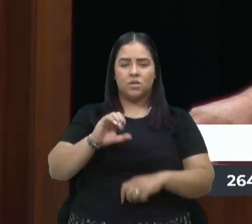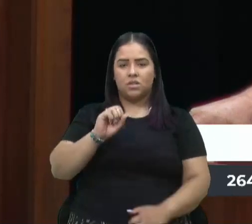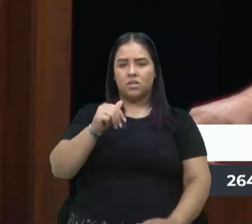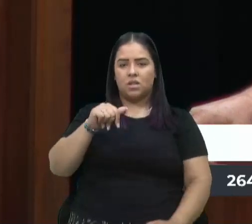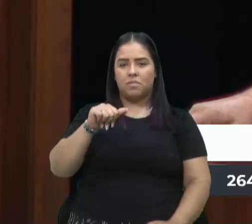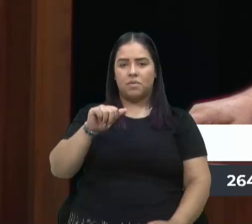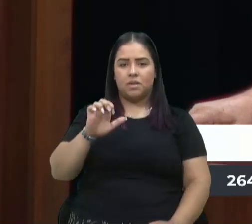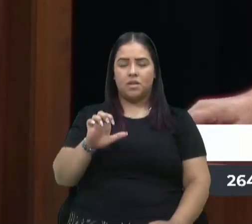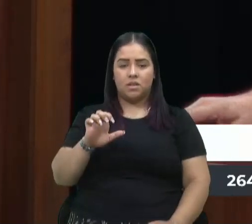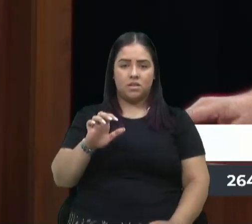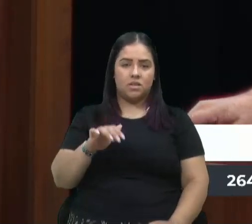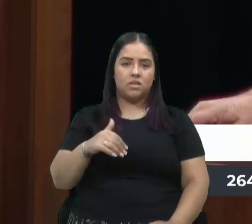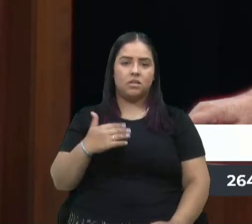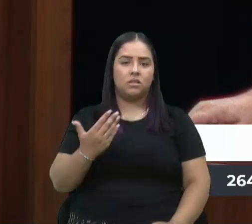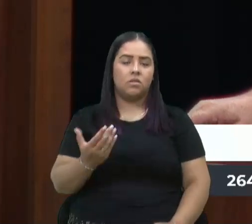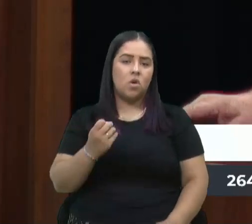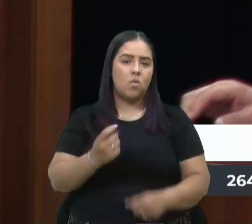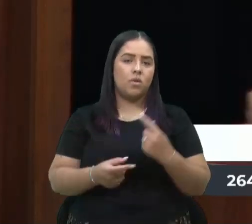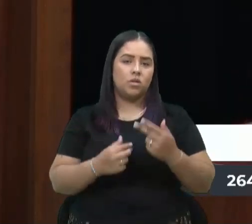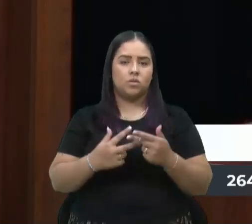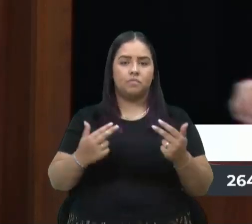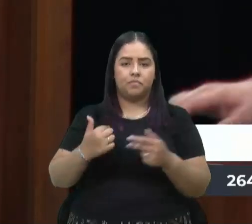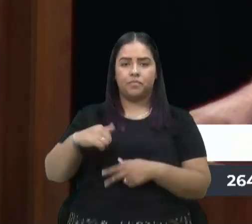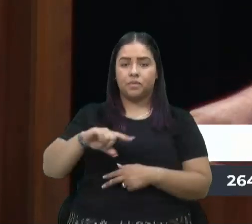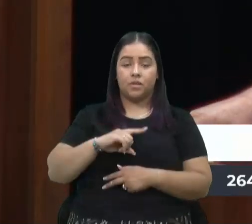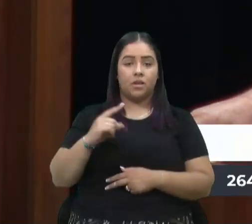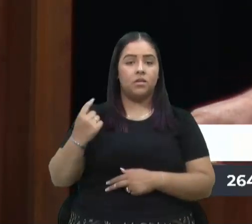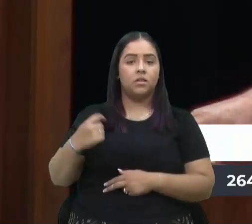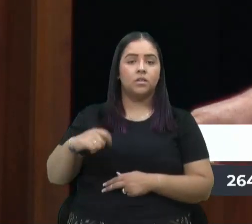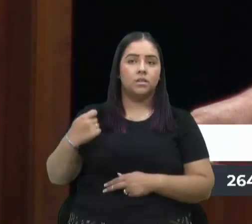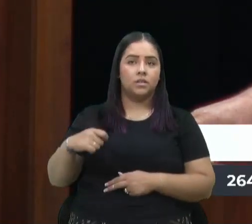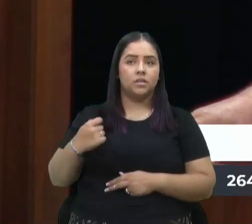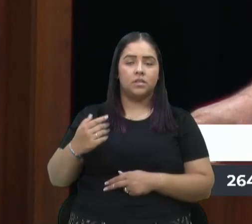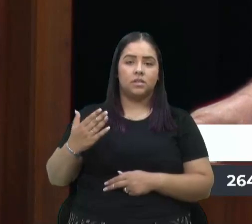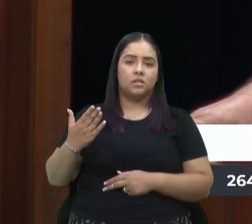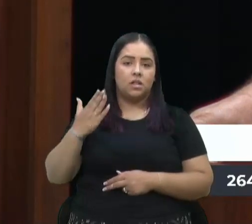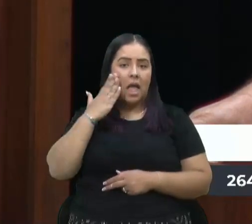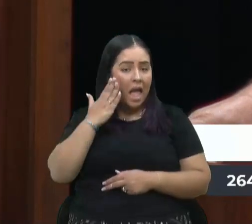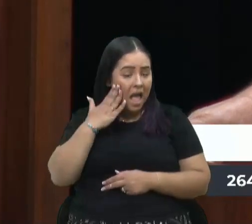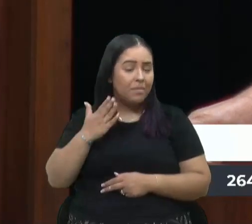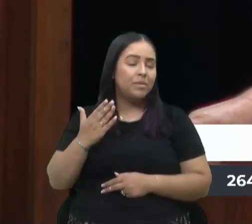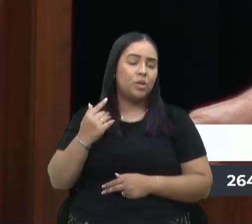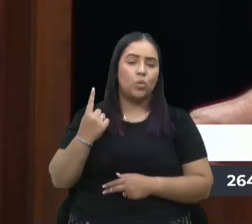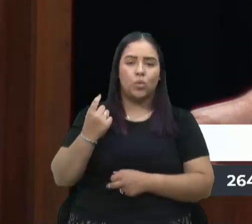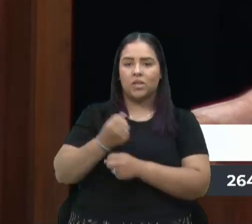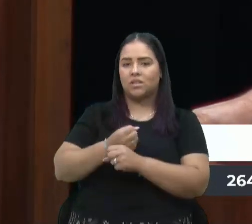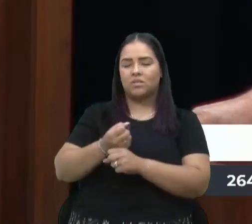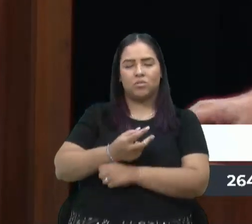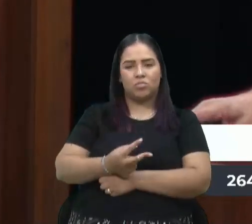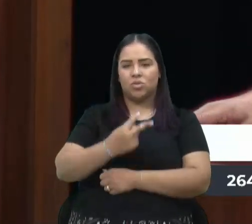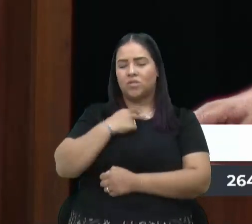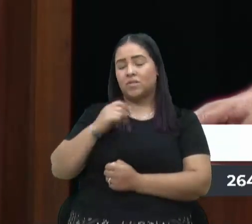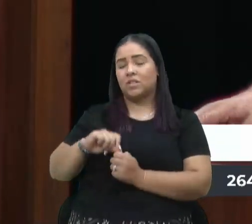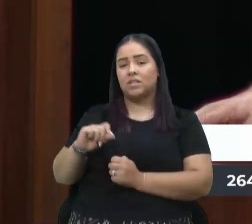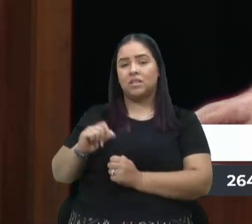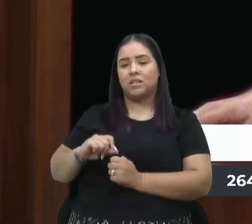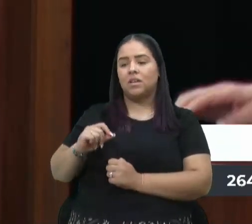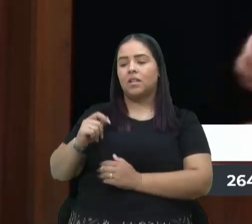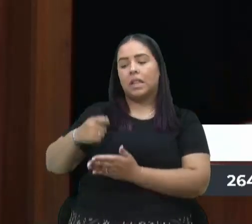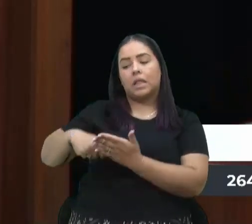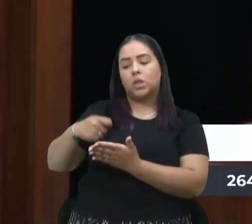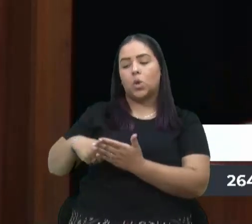né? Então, algumas coisinhas a gente tem que saber que num ano e pouco não dá para ser feito algum... foi feita uma